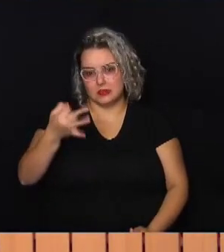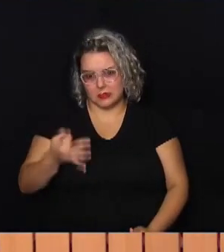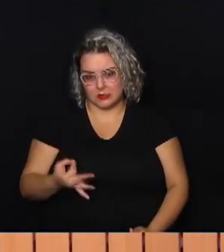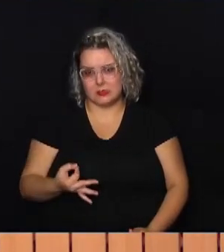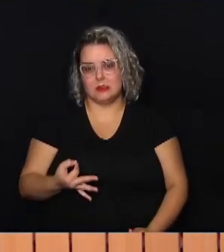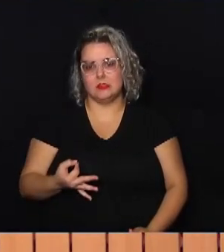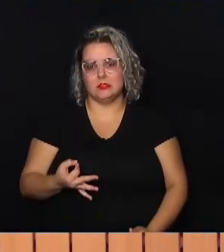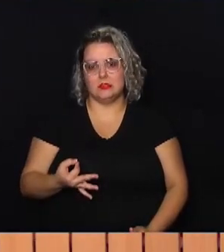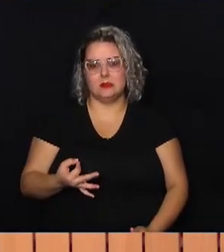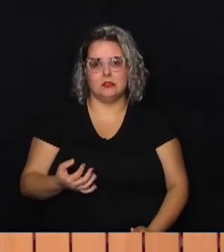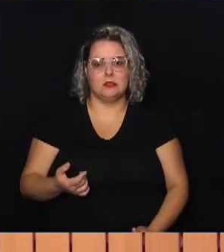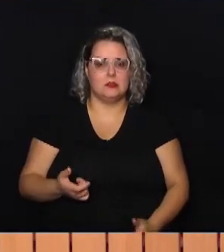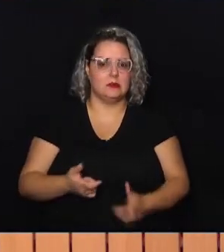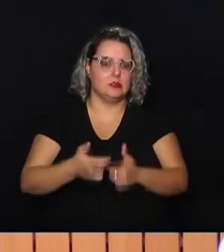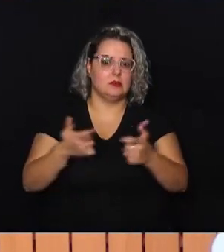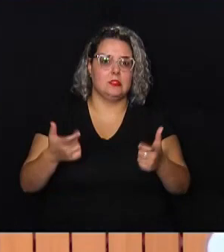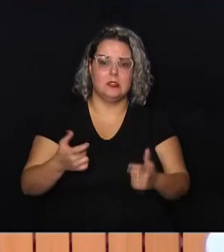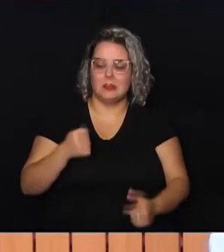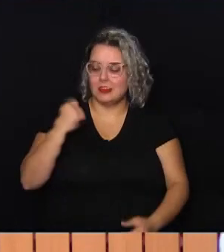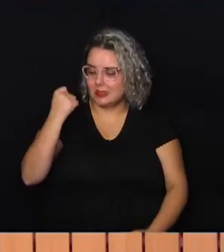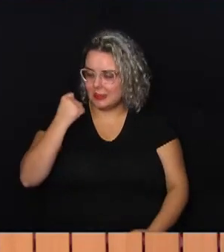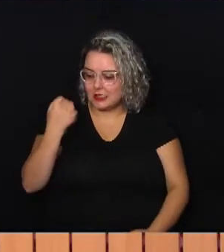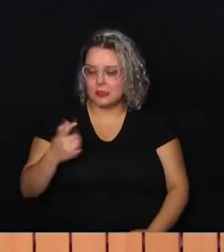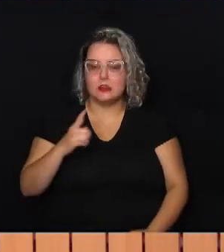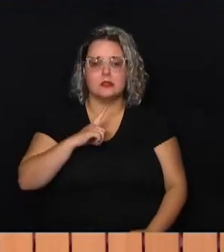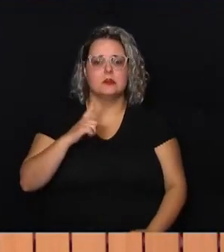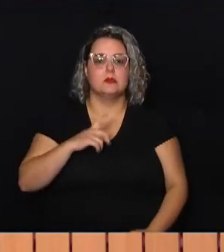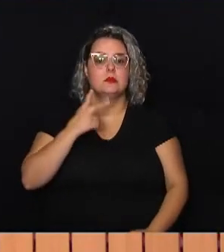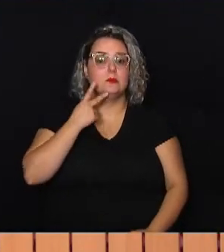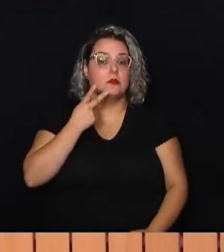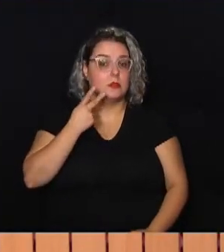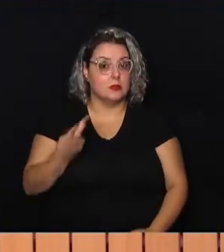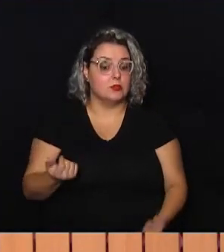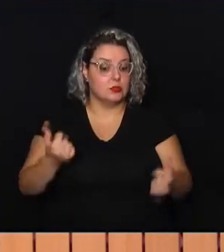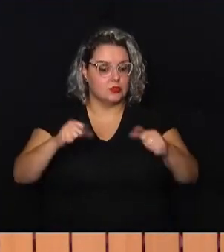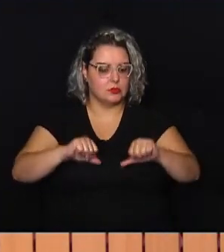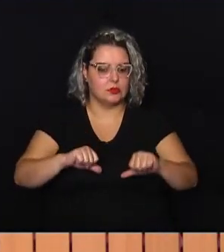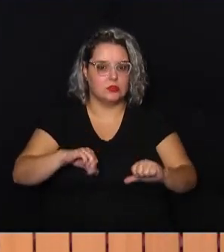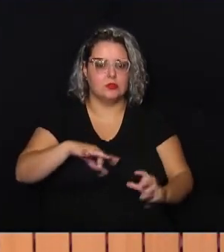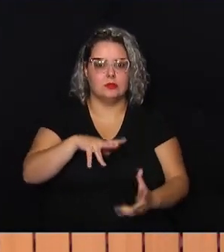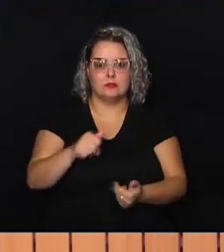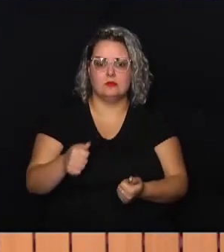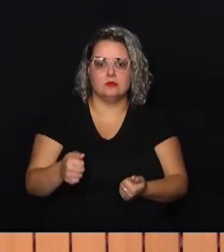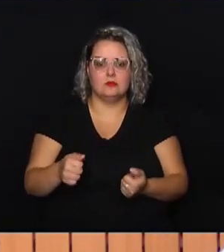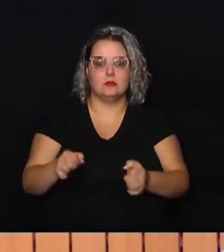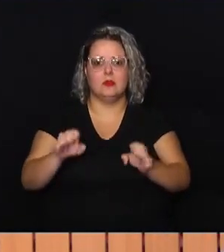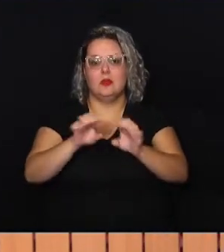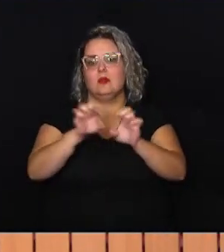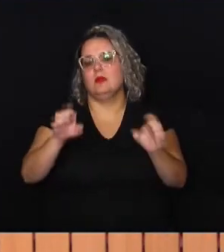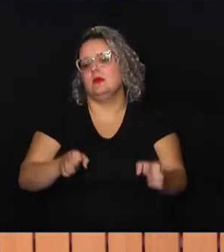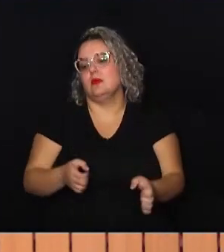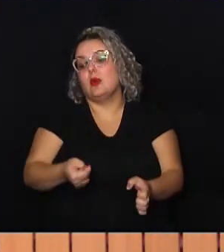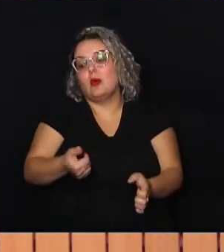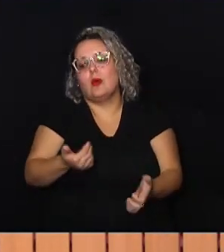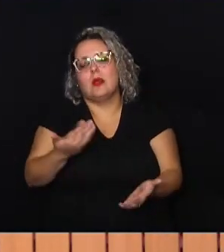essa maior crise de saúde pública que nós estamos falando, ela desestruturou quase